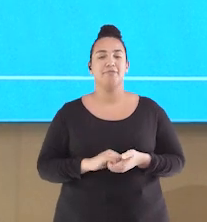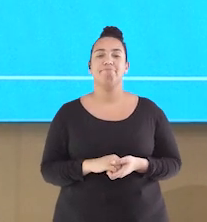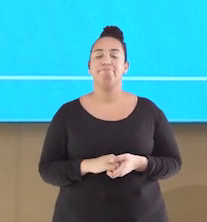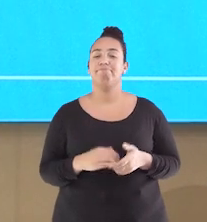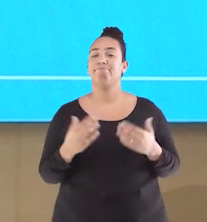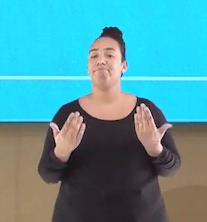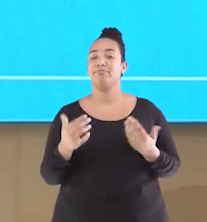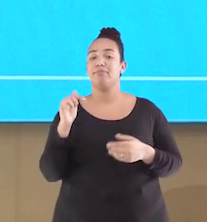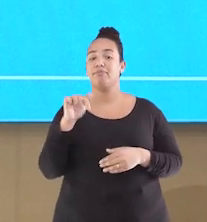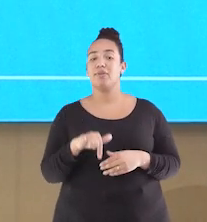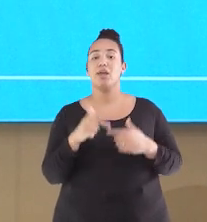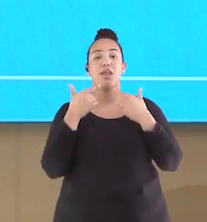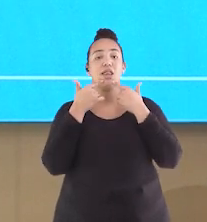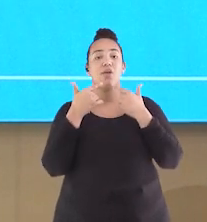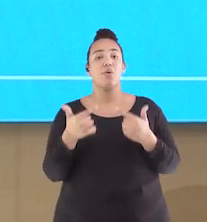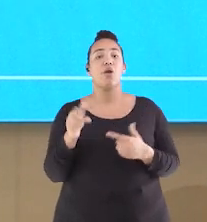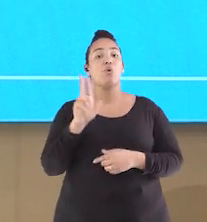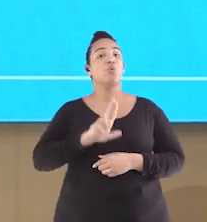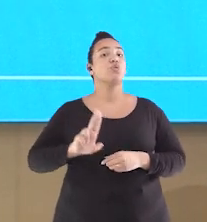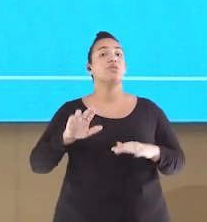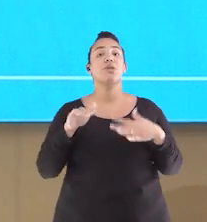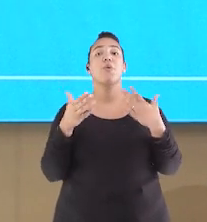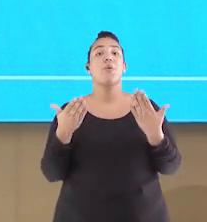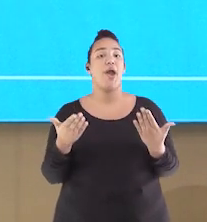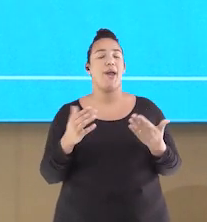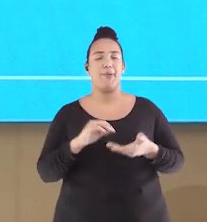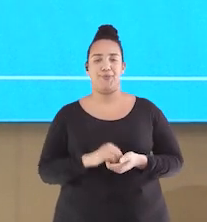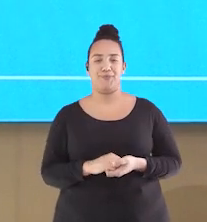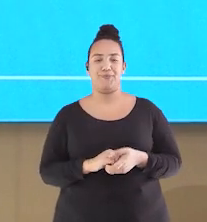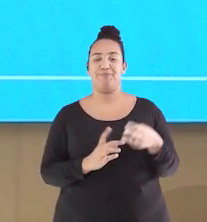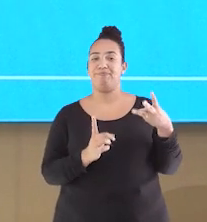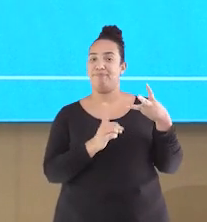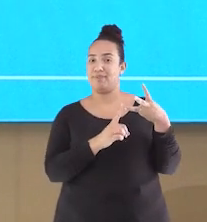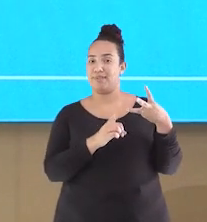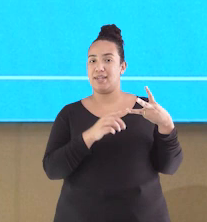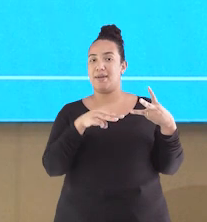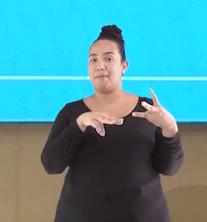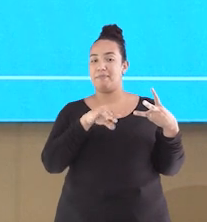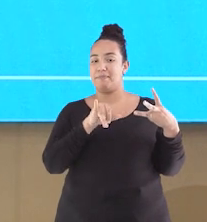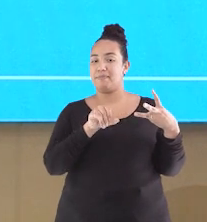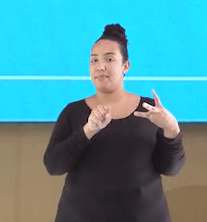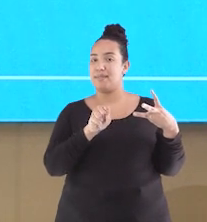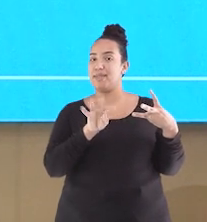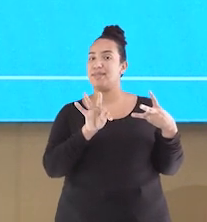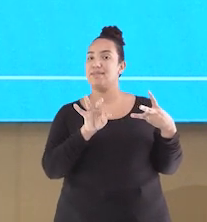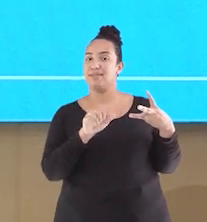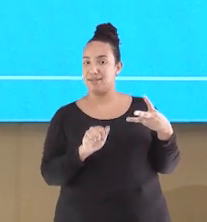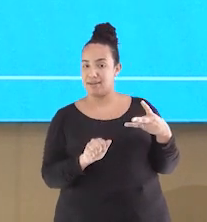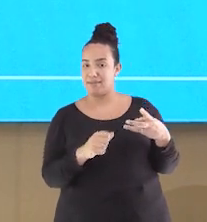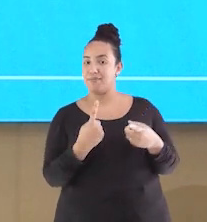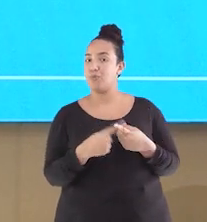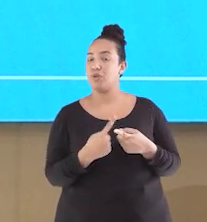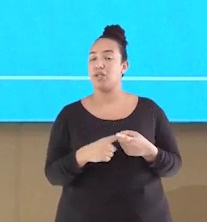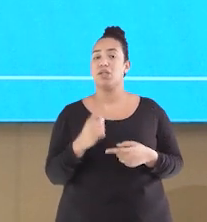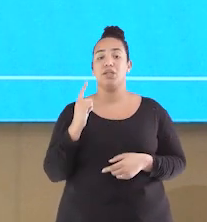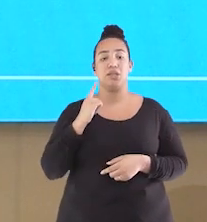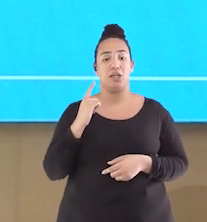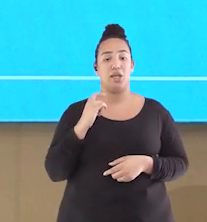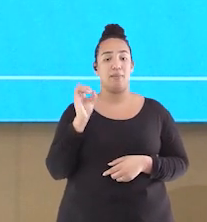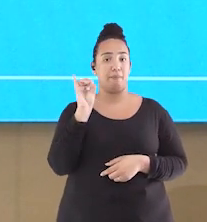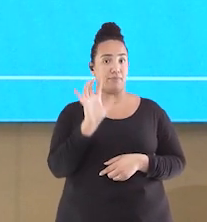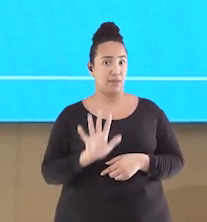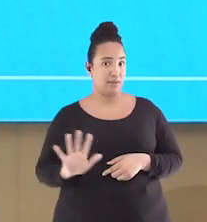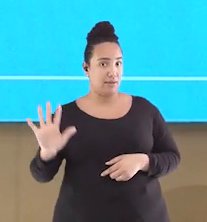tipo de linguagem utilizada é a linguagem mista, pois temos os ícones, que seriam